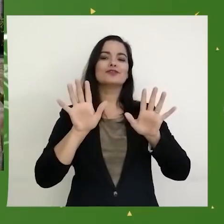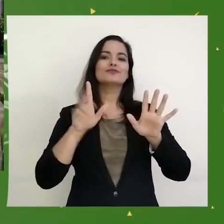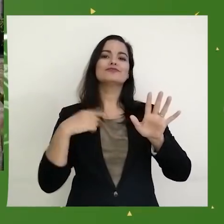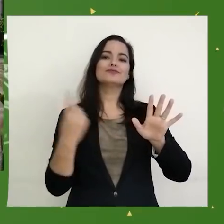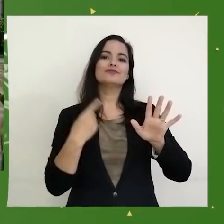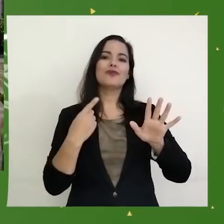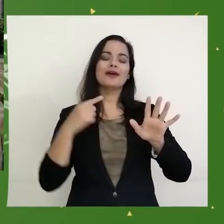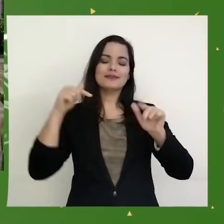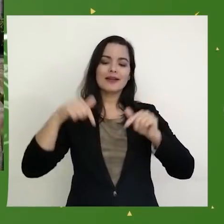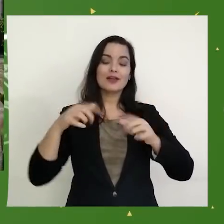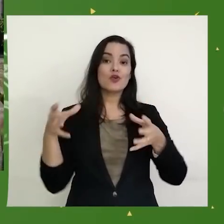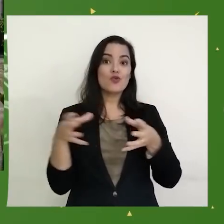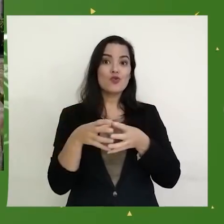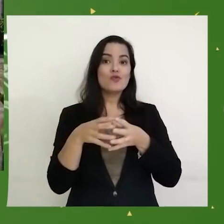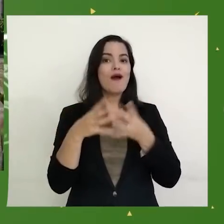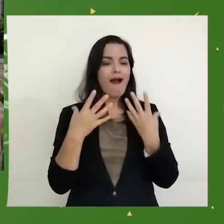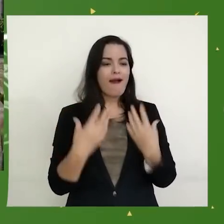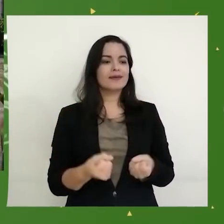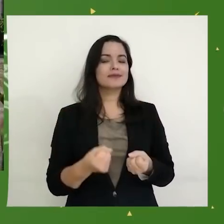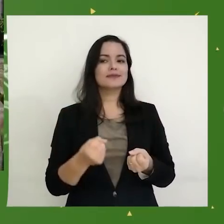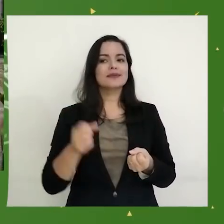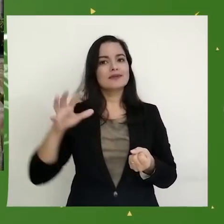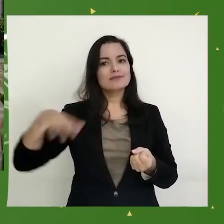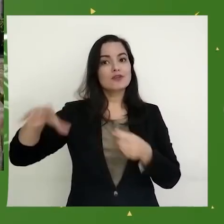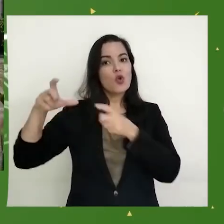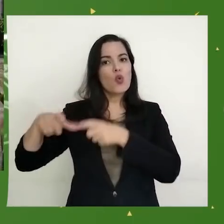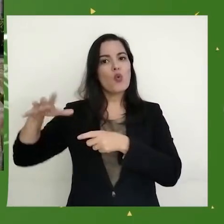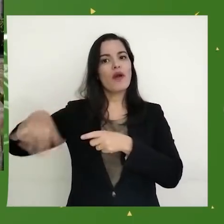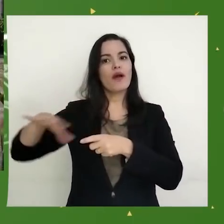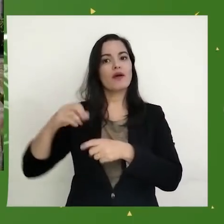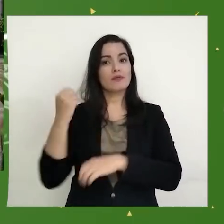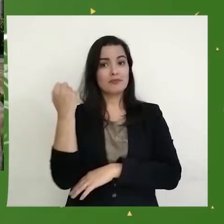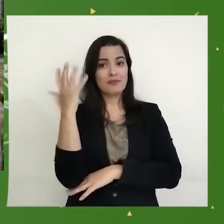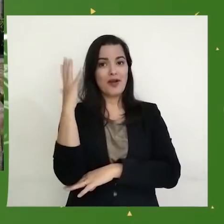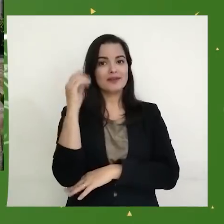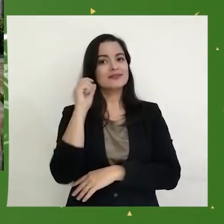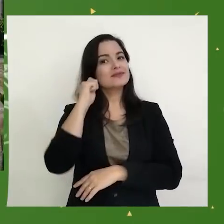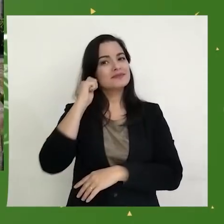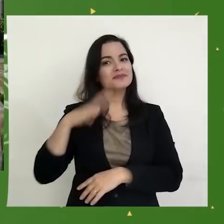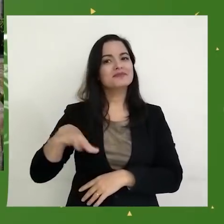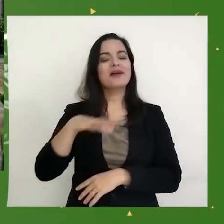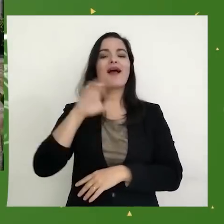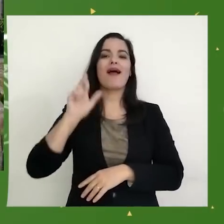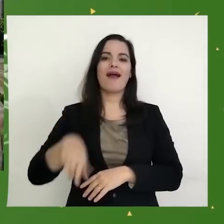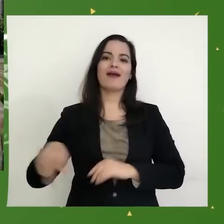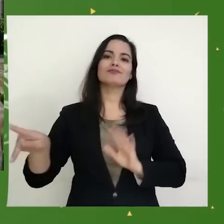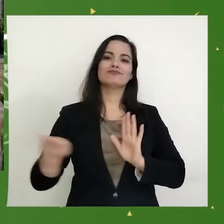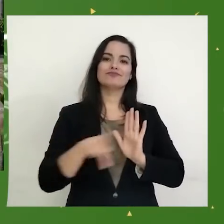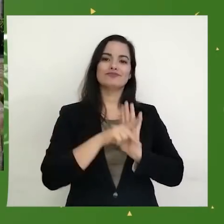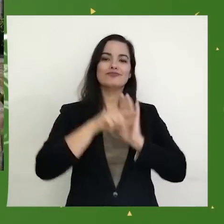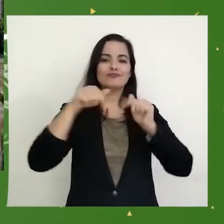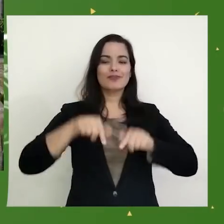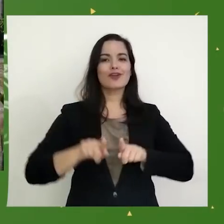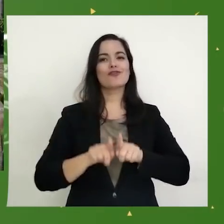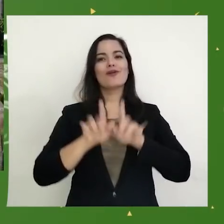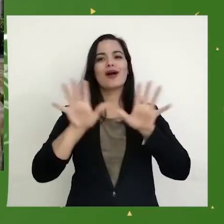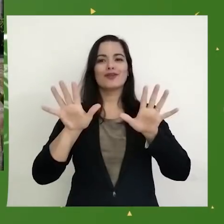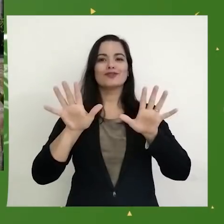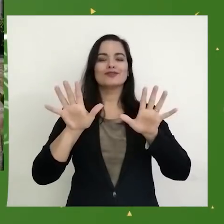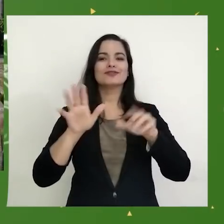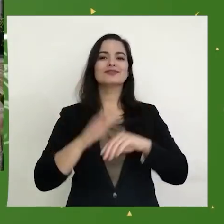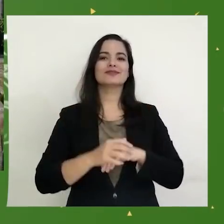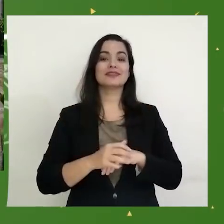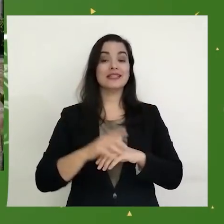um patrimônio público municipal. Então, percebam que nós temos patrimônio histórico,